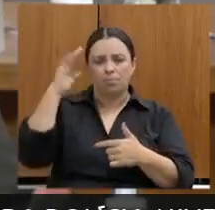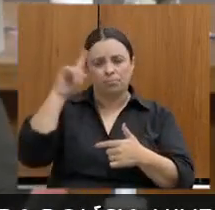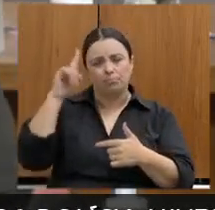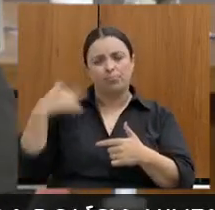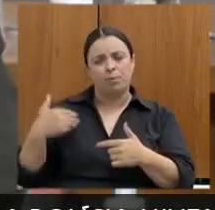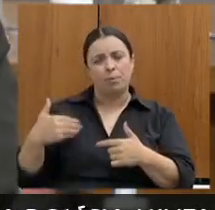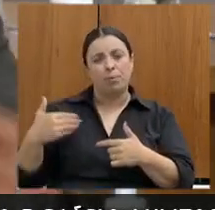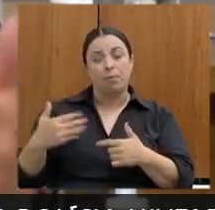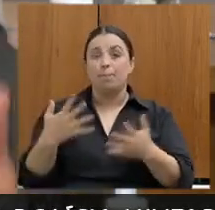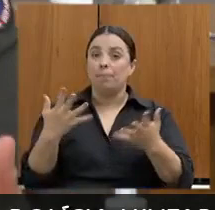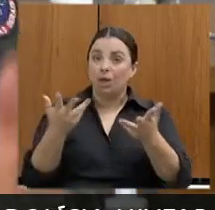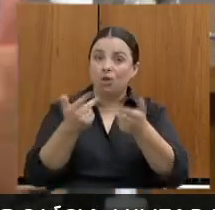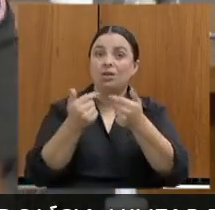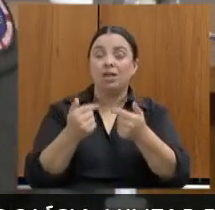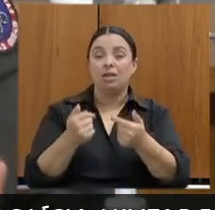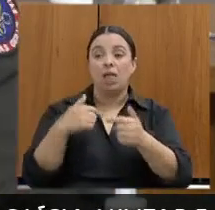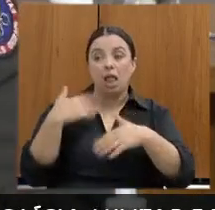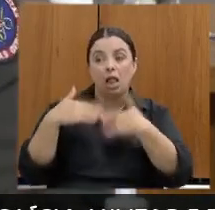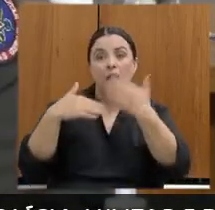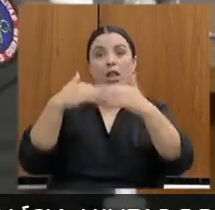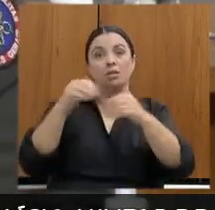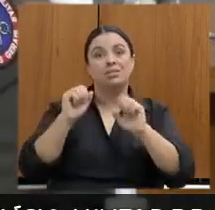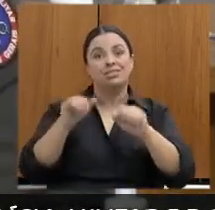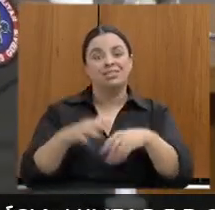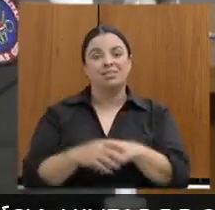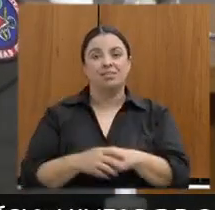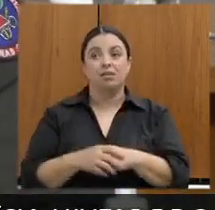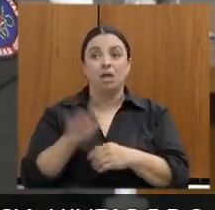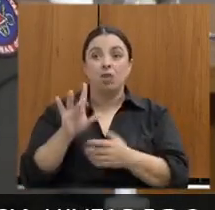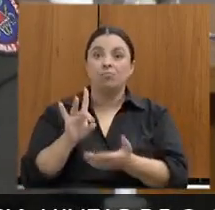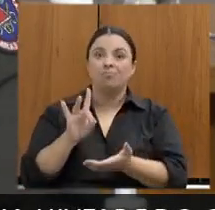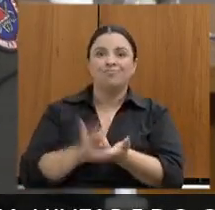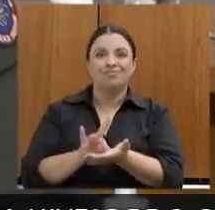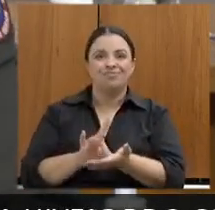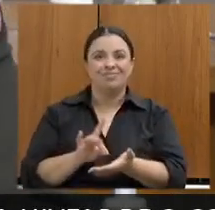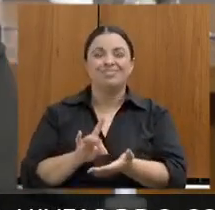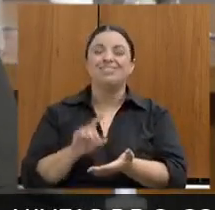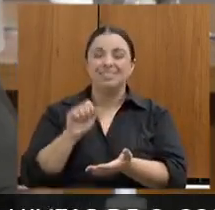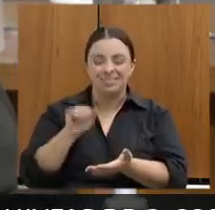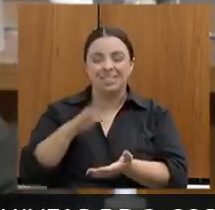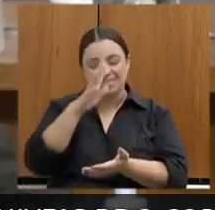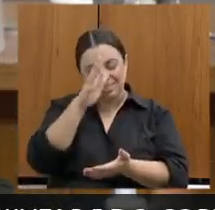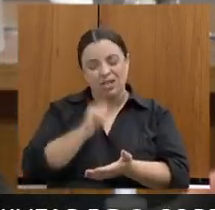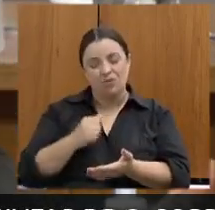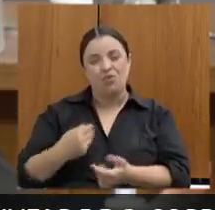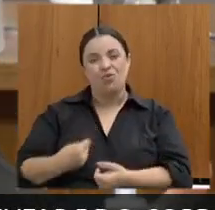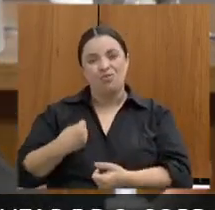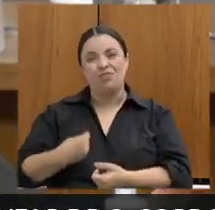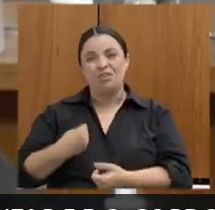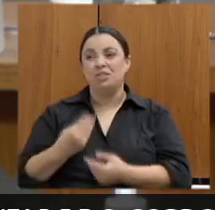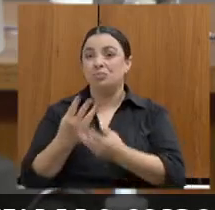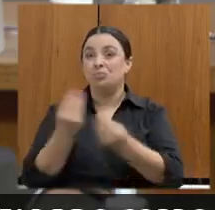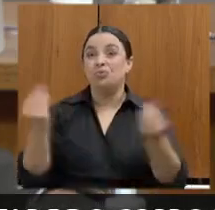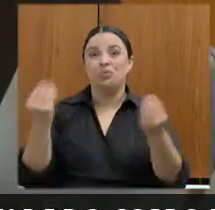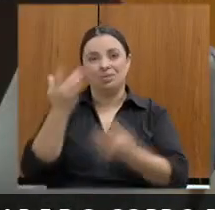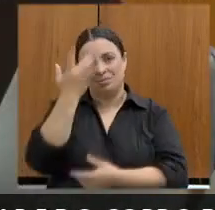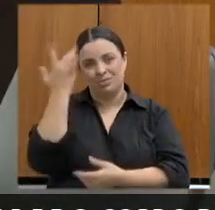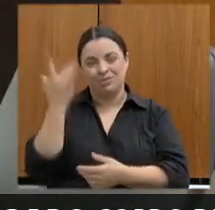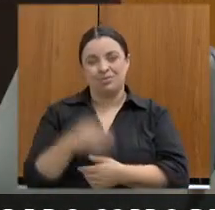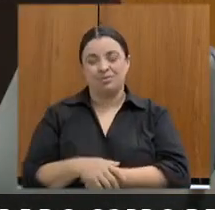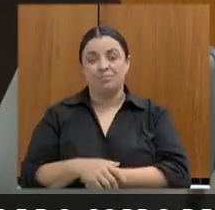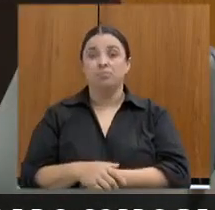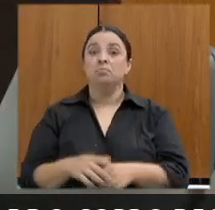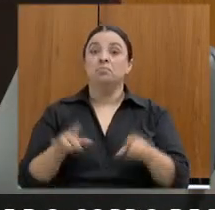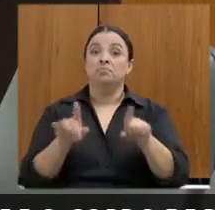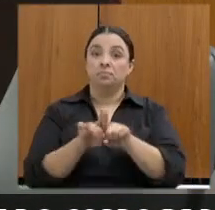especulação o que aconteceu ali é um fato salvamos vidas e eu quero também destacar aqui um outro